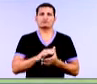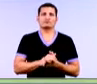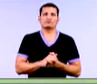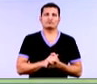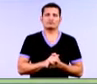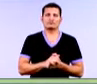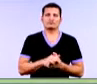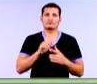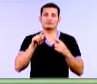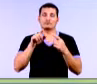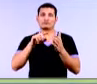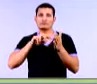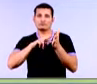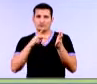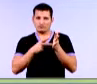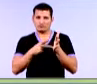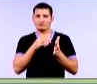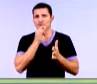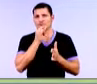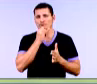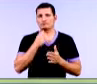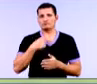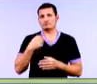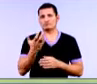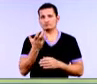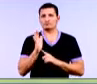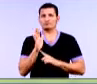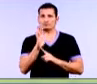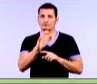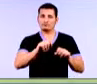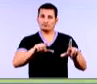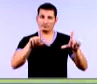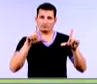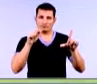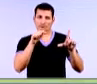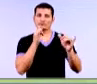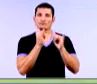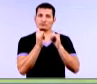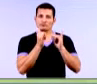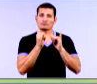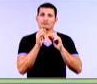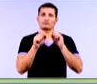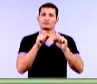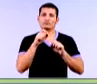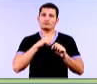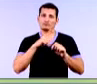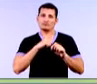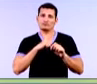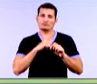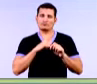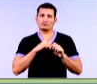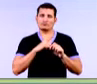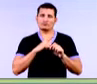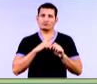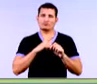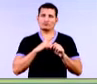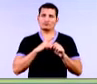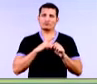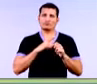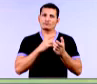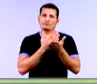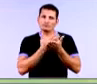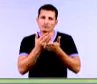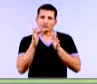dizer que se eu quero mostrar uma informação na tela, o que está delimitado pelo escopo vai dizer como deve